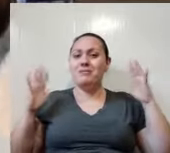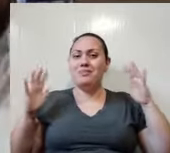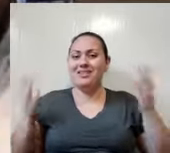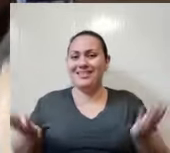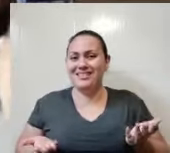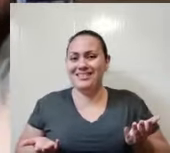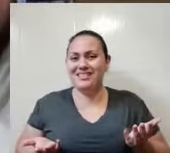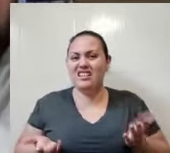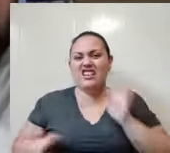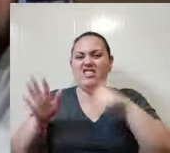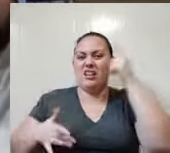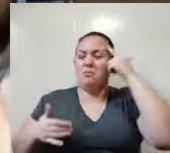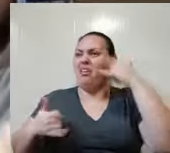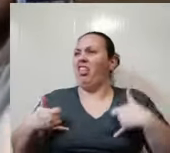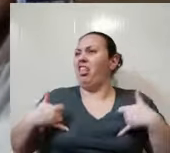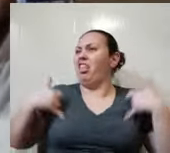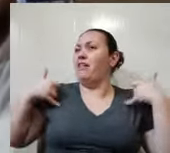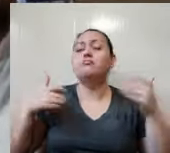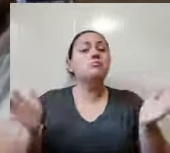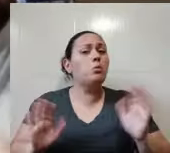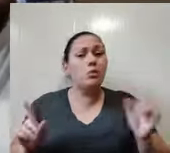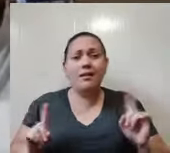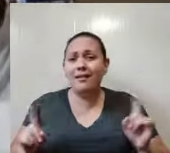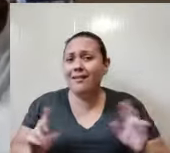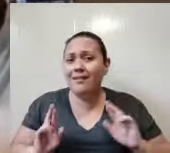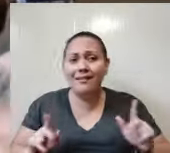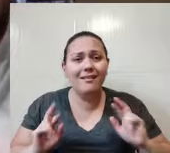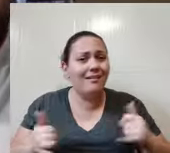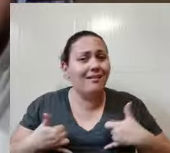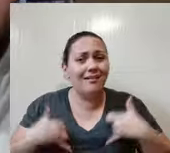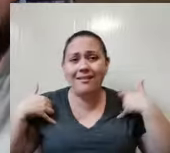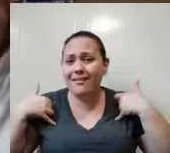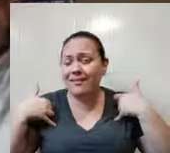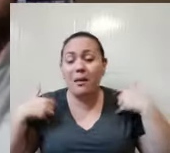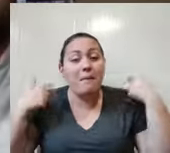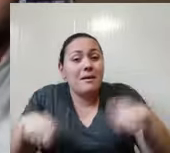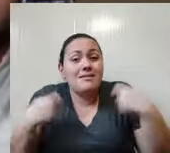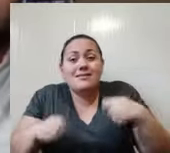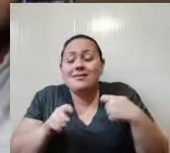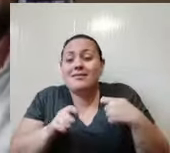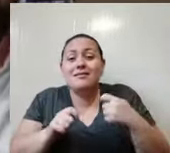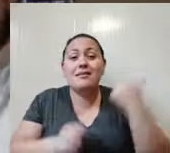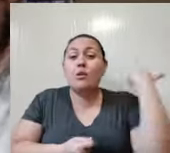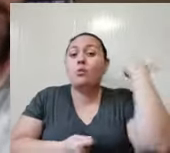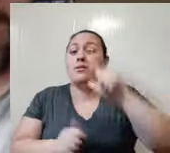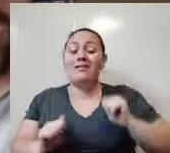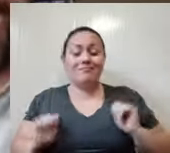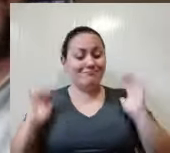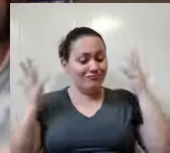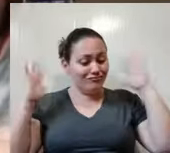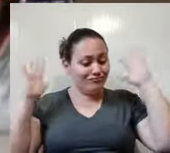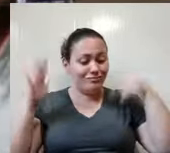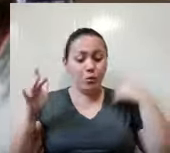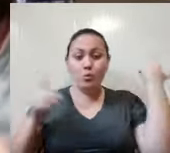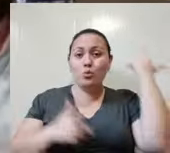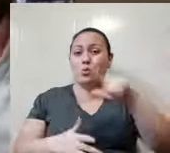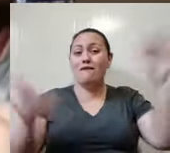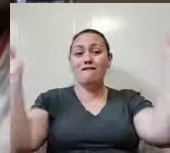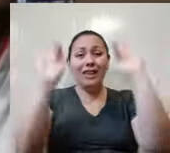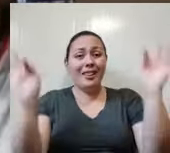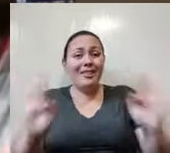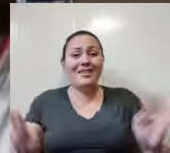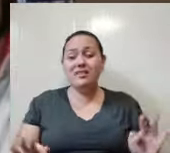literalmente jogar confete em cima da gente. Daí vocês vão dizer, mas isso é arrogante, pessoal. Não é arrogante. A gente tem que